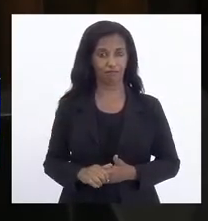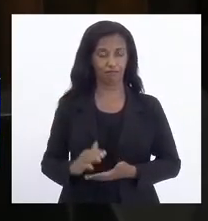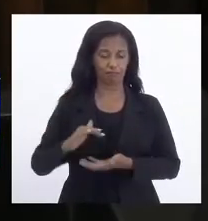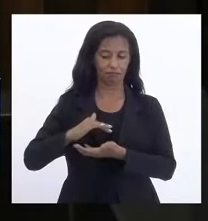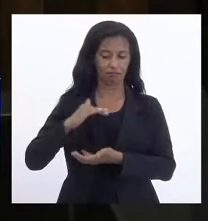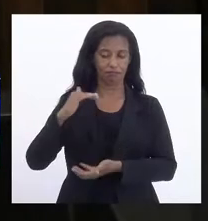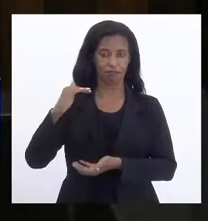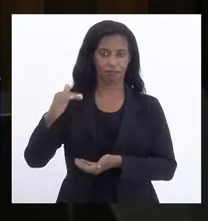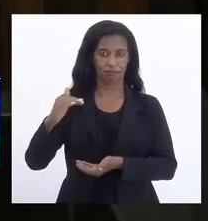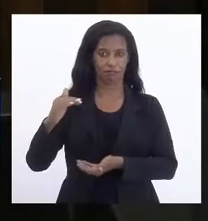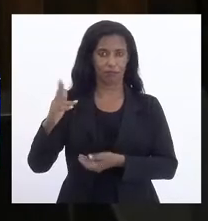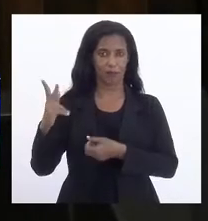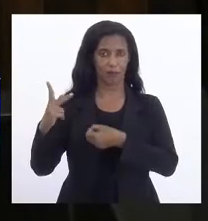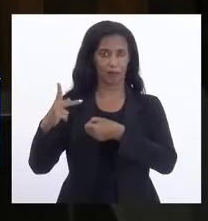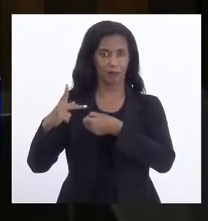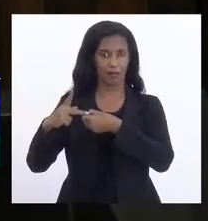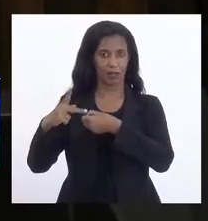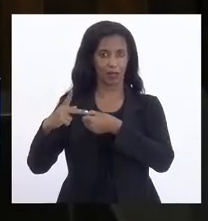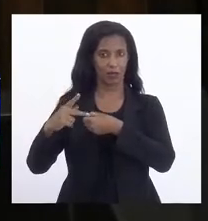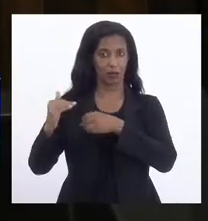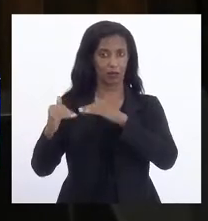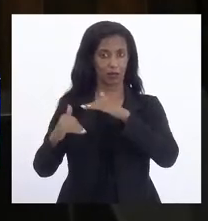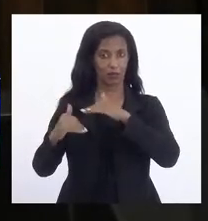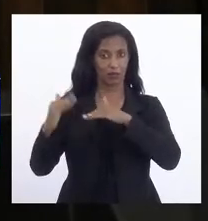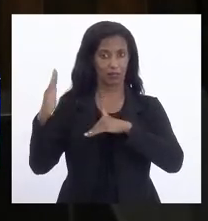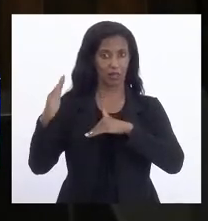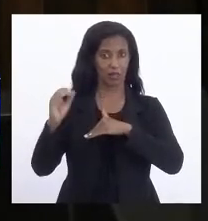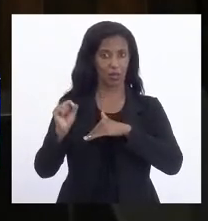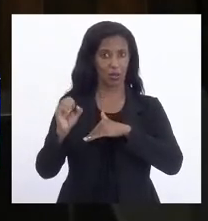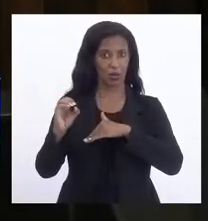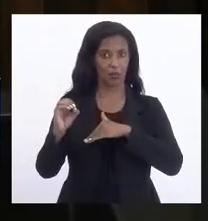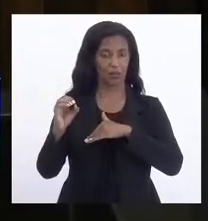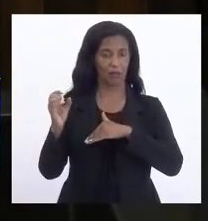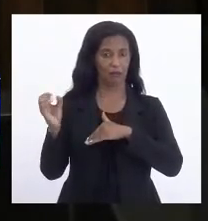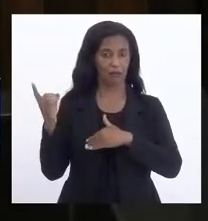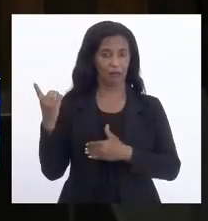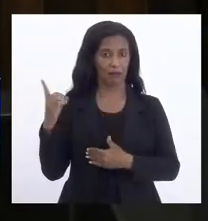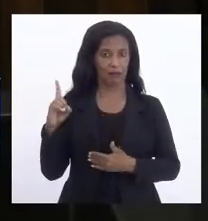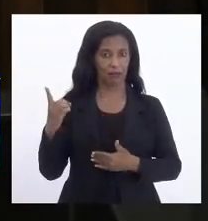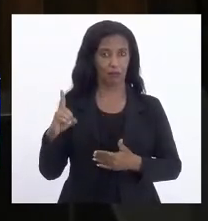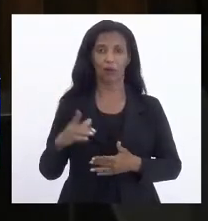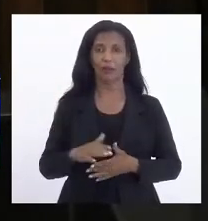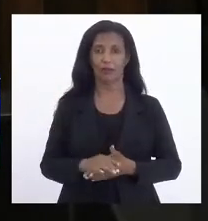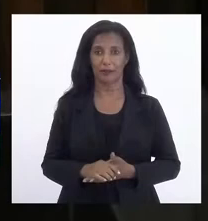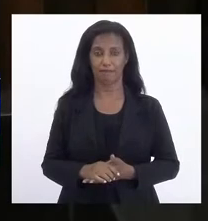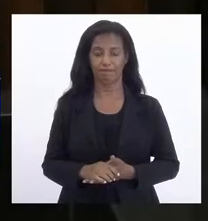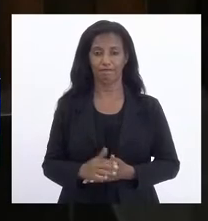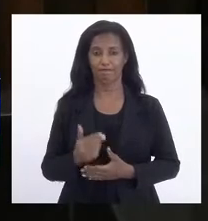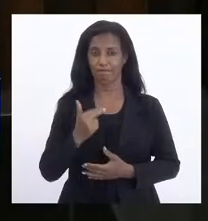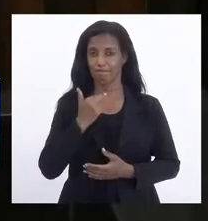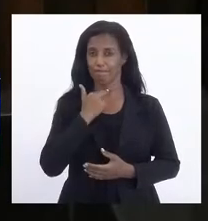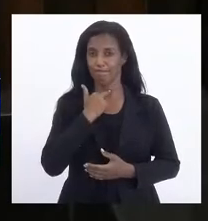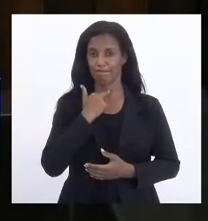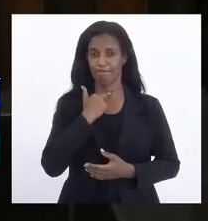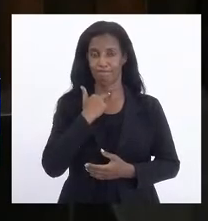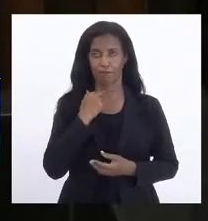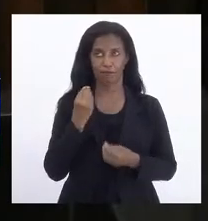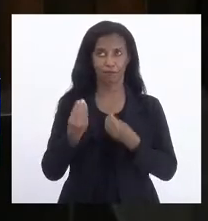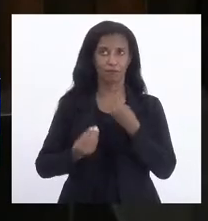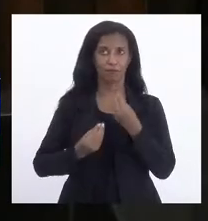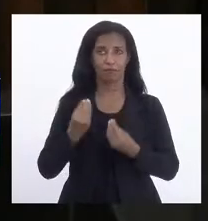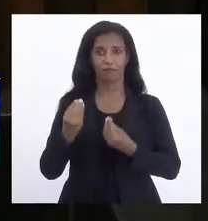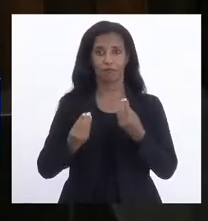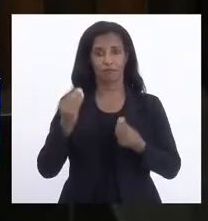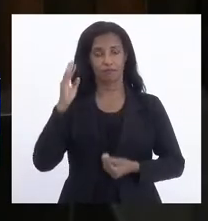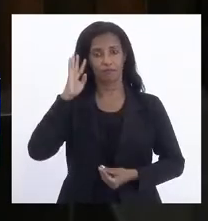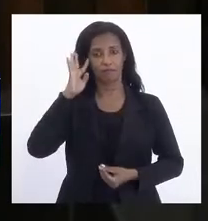de petróleo já acima de US$ 80, não posso imaginar